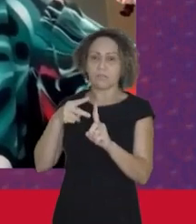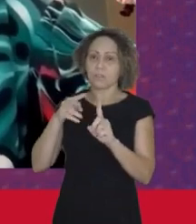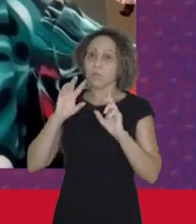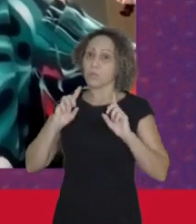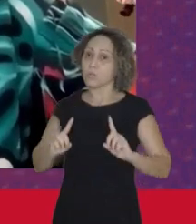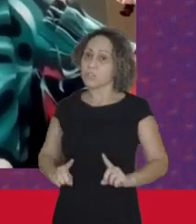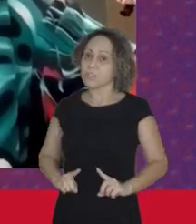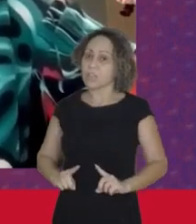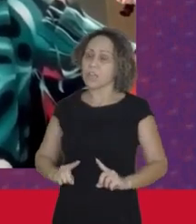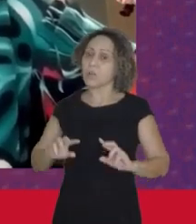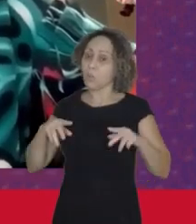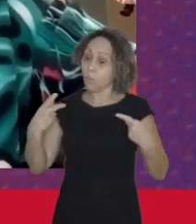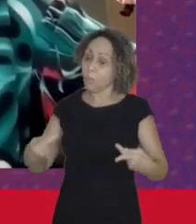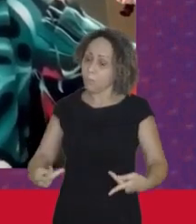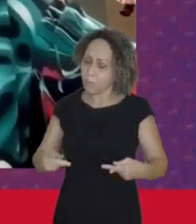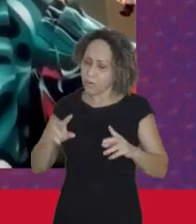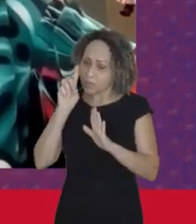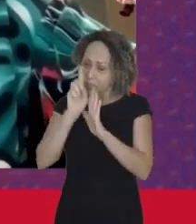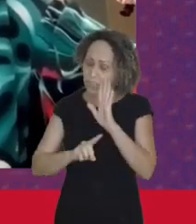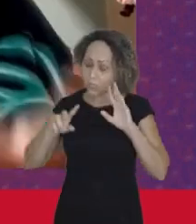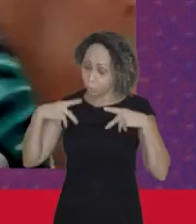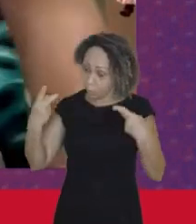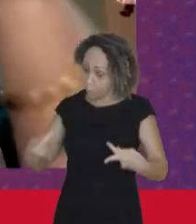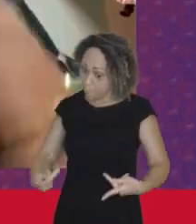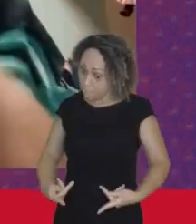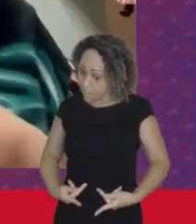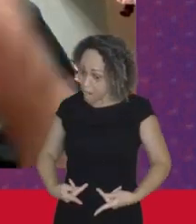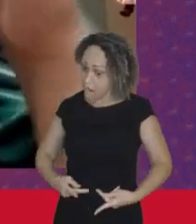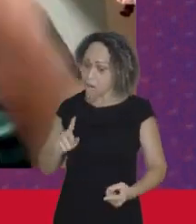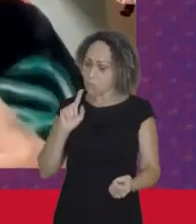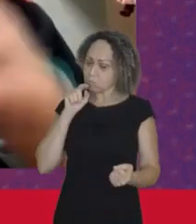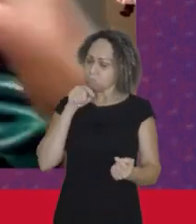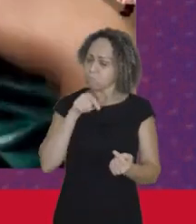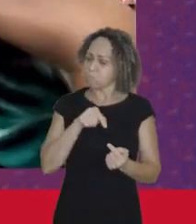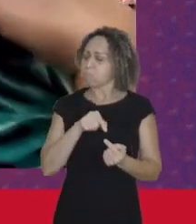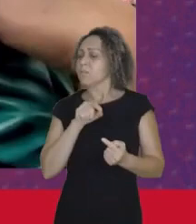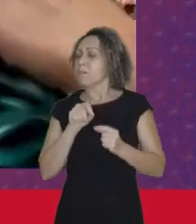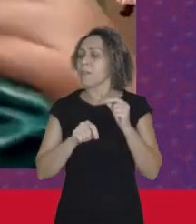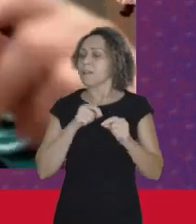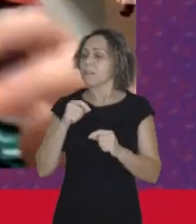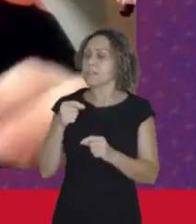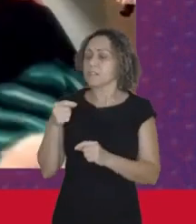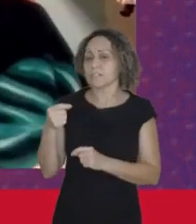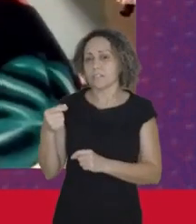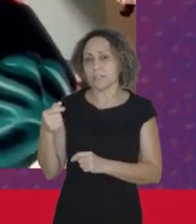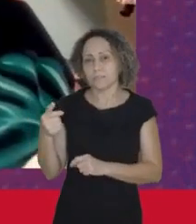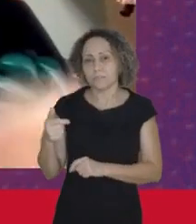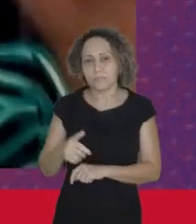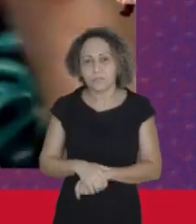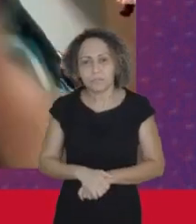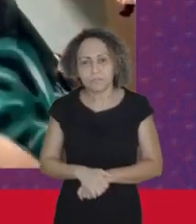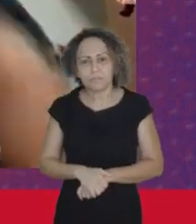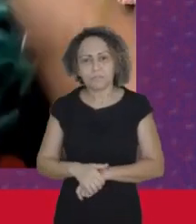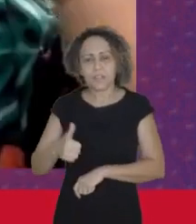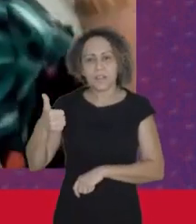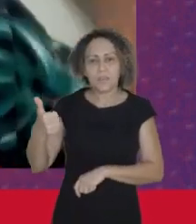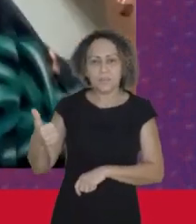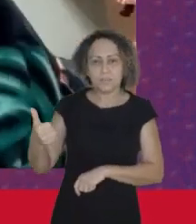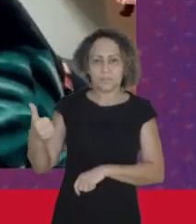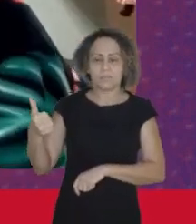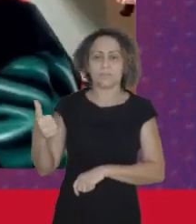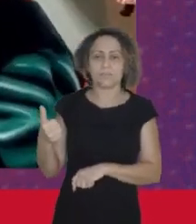Universal dos Direitos Humanos de 1948. A igualdade entre homens e mulheres, ou seja, a igualdade de gênero, também está lá